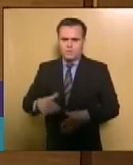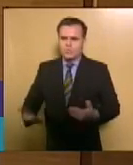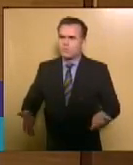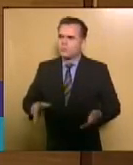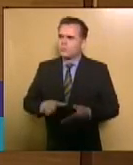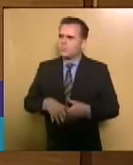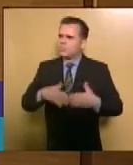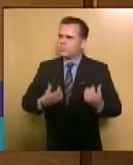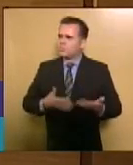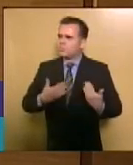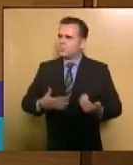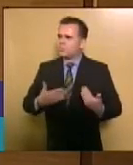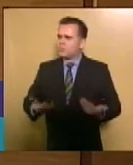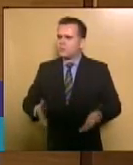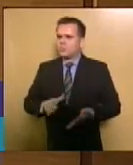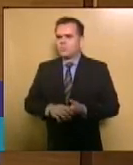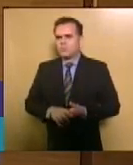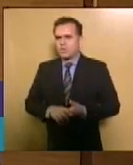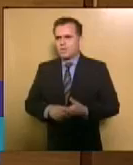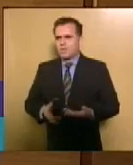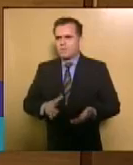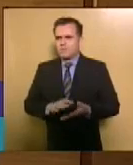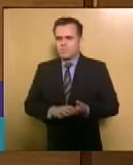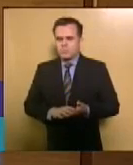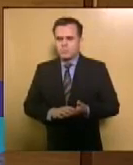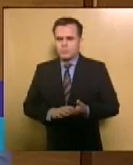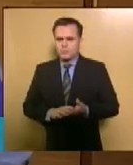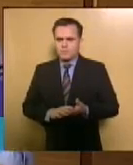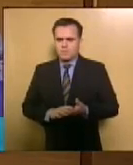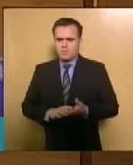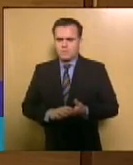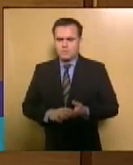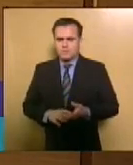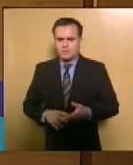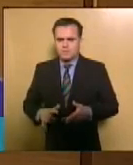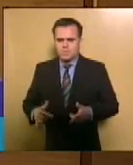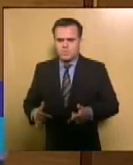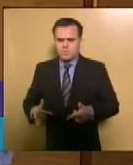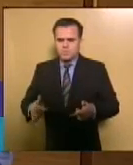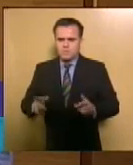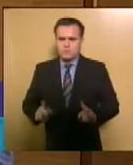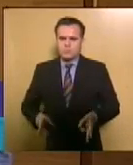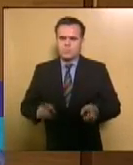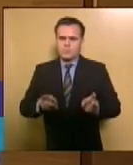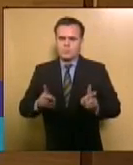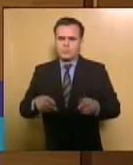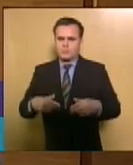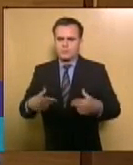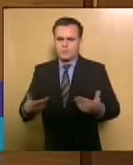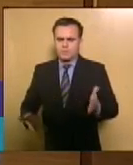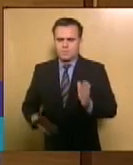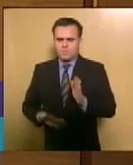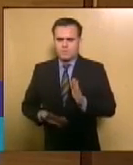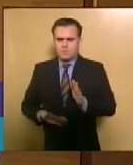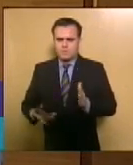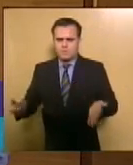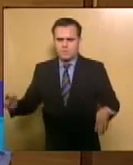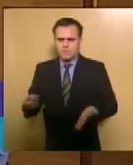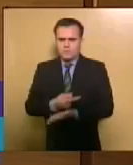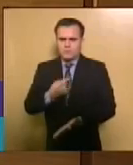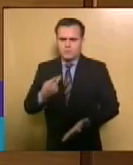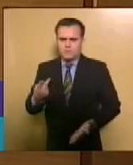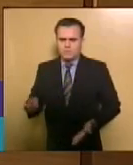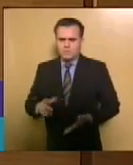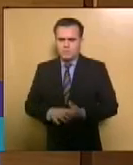juventude negra que tá sendo mais exterminada Então acho que as ações que que hoje acontecem é